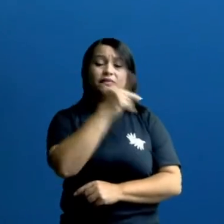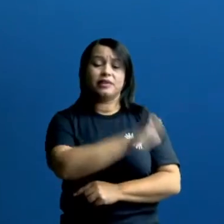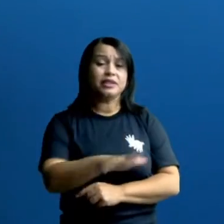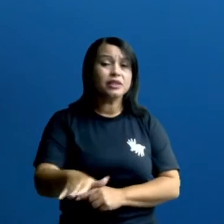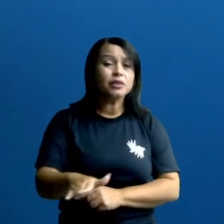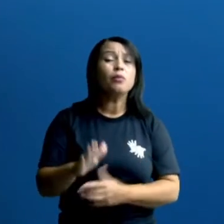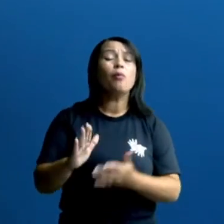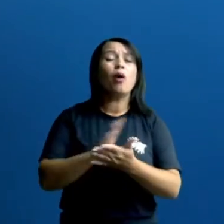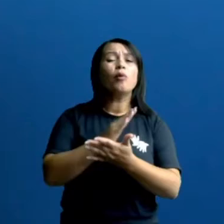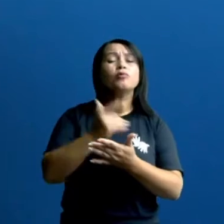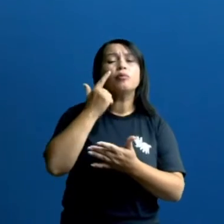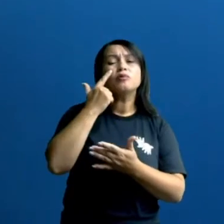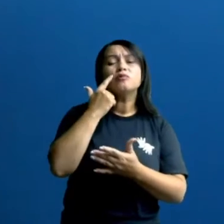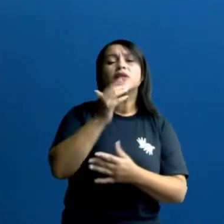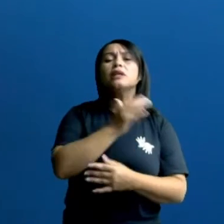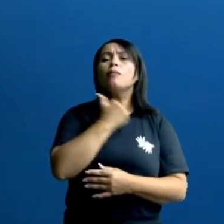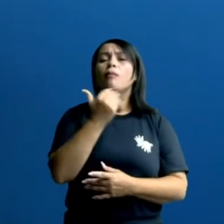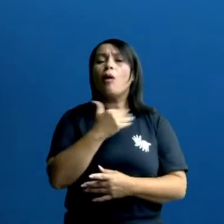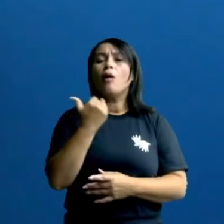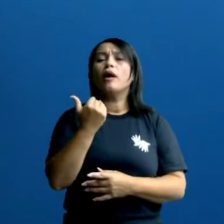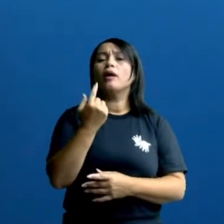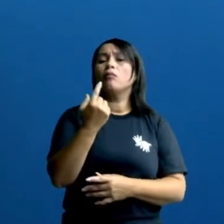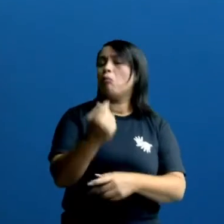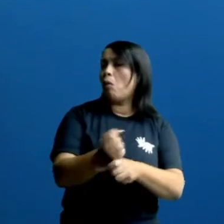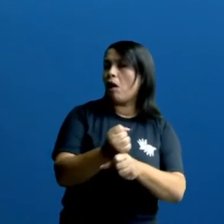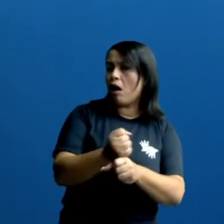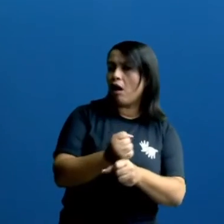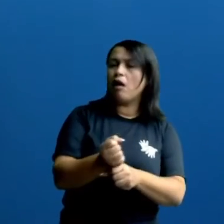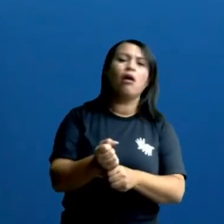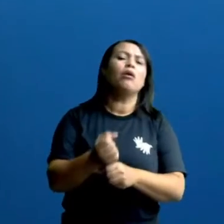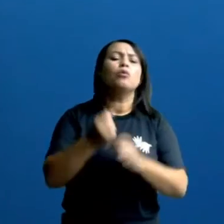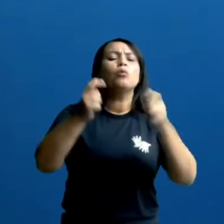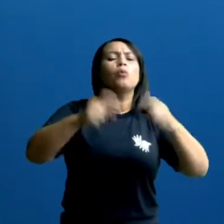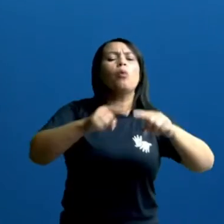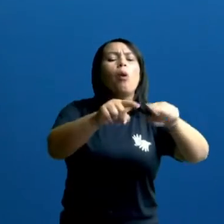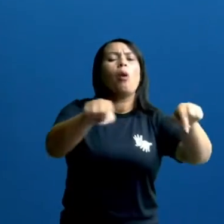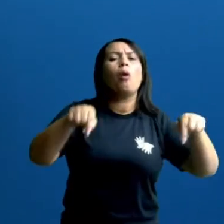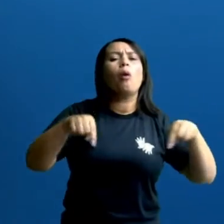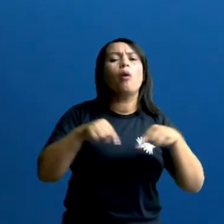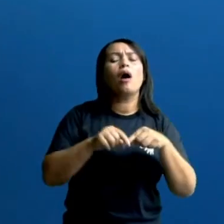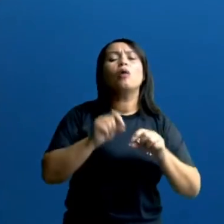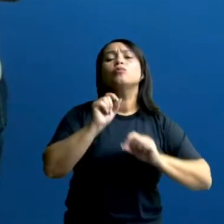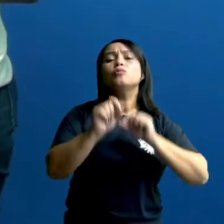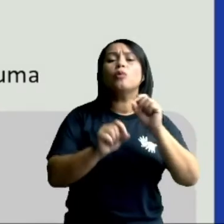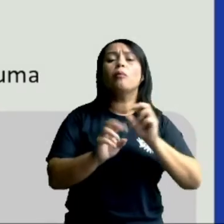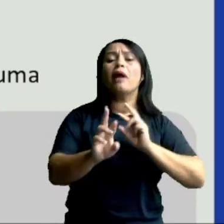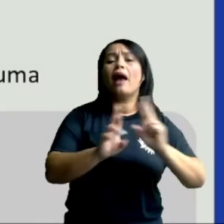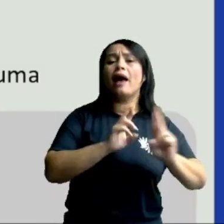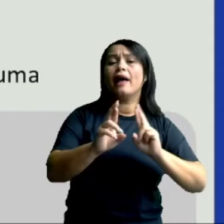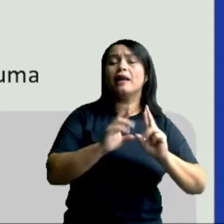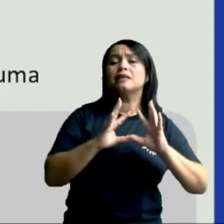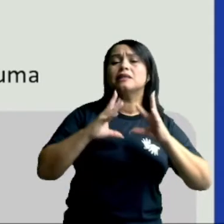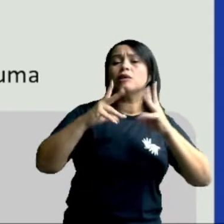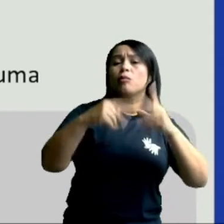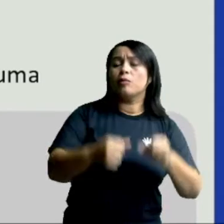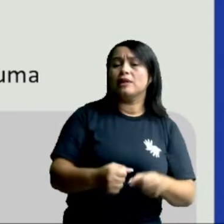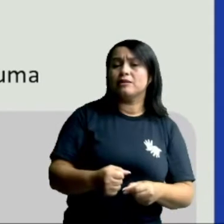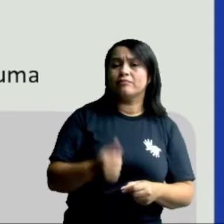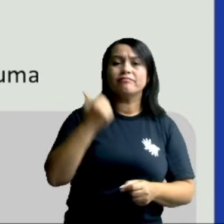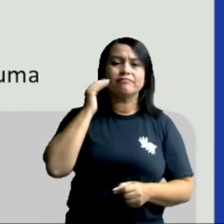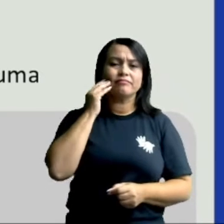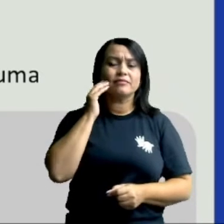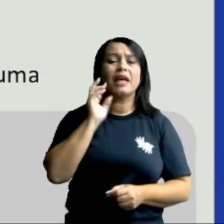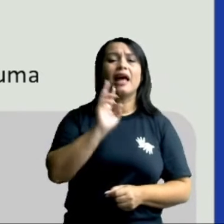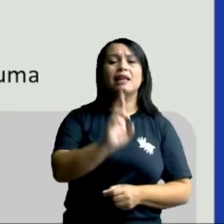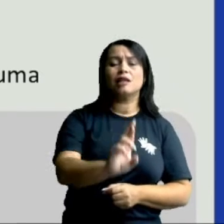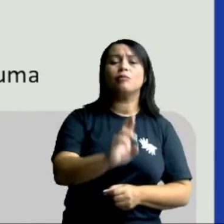o número de óbitos anuais, certo? Em uma determinada localidade em relação à população absoluta. Do mesmo jeito,